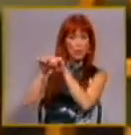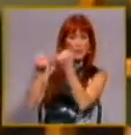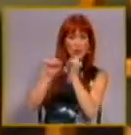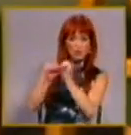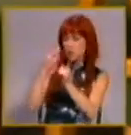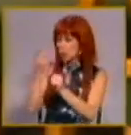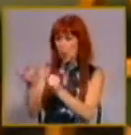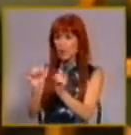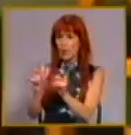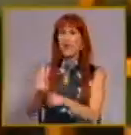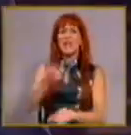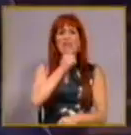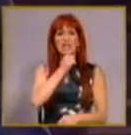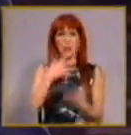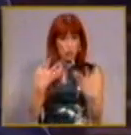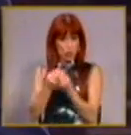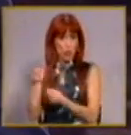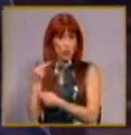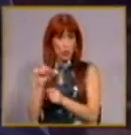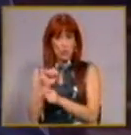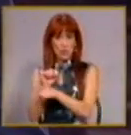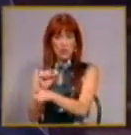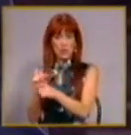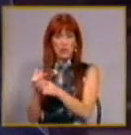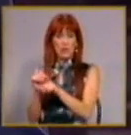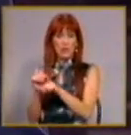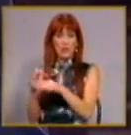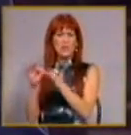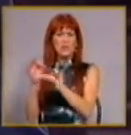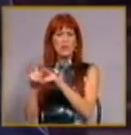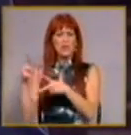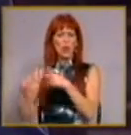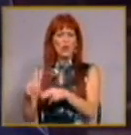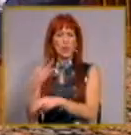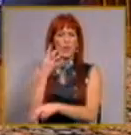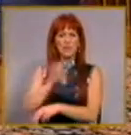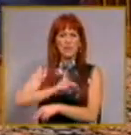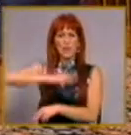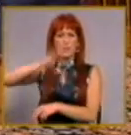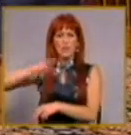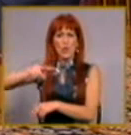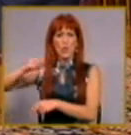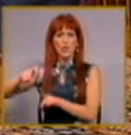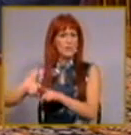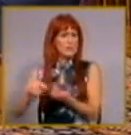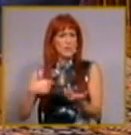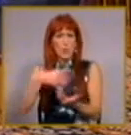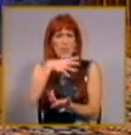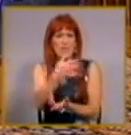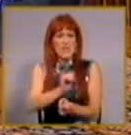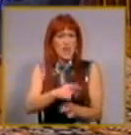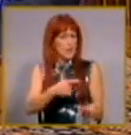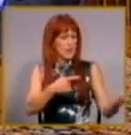oposição, e decidiu com a Troika, em setembro, fazer um corte de 4 mil milhões de euros sem